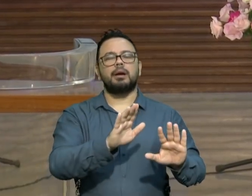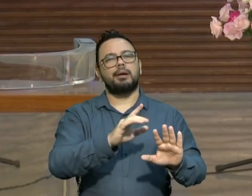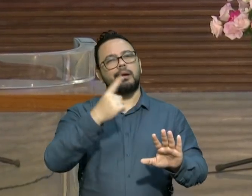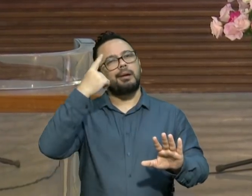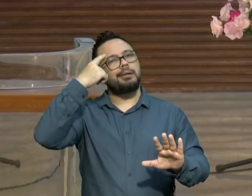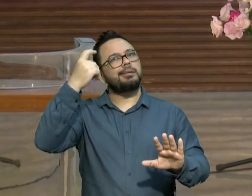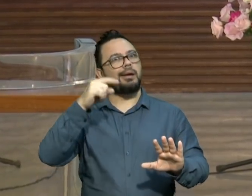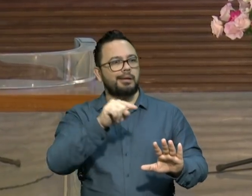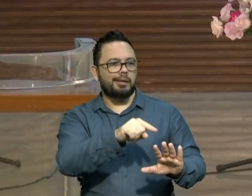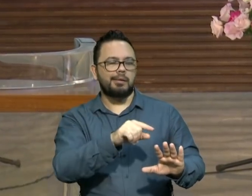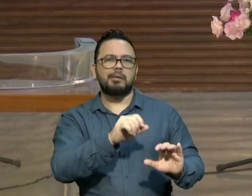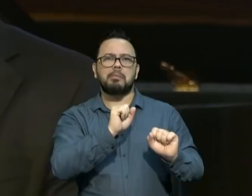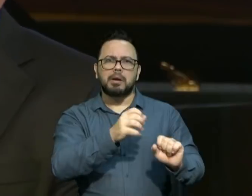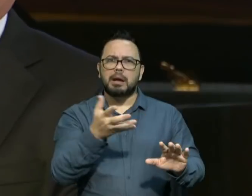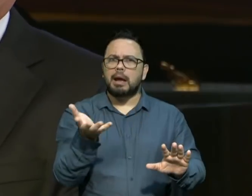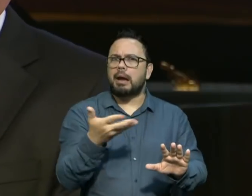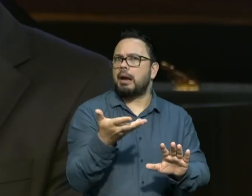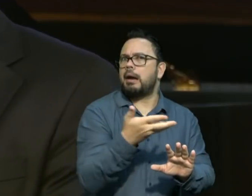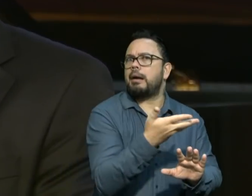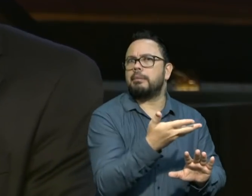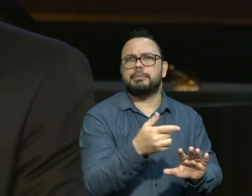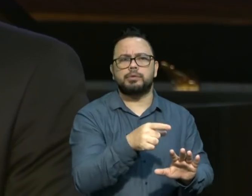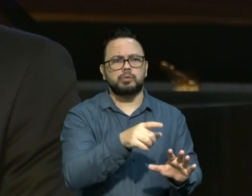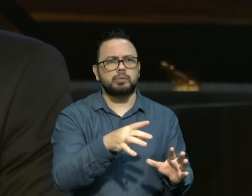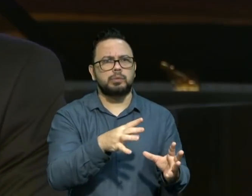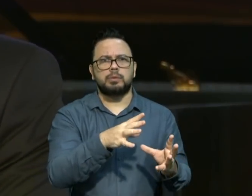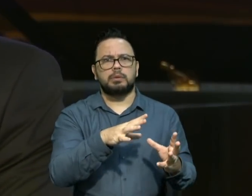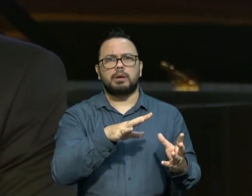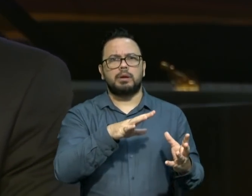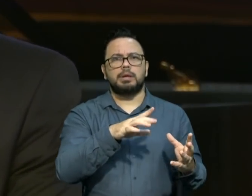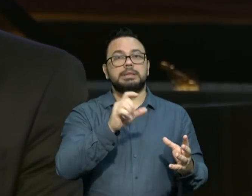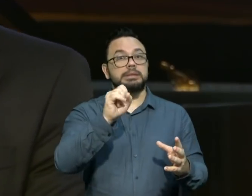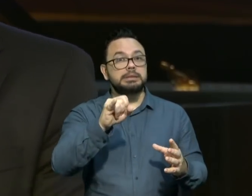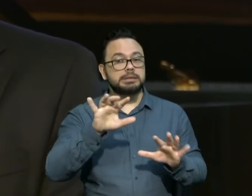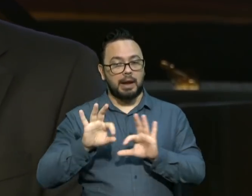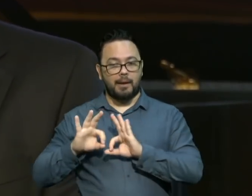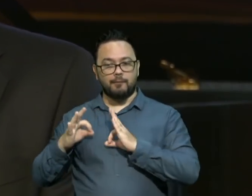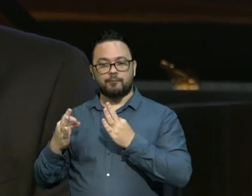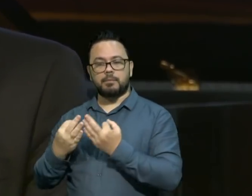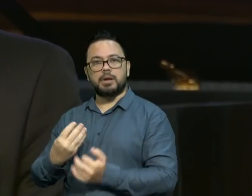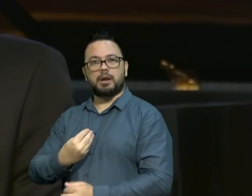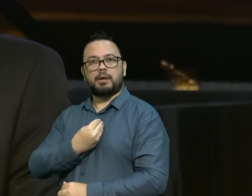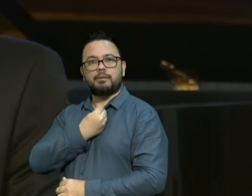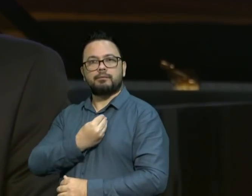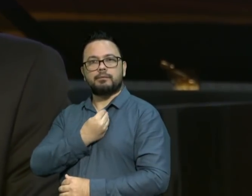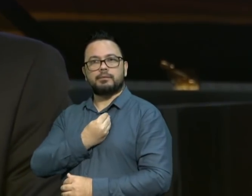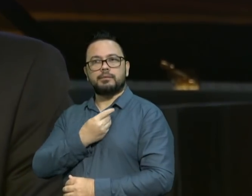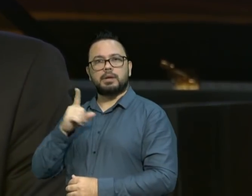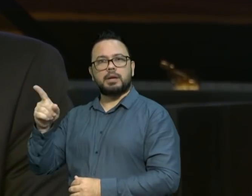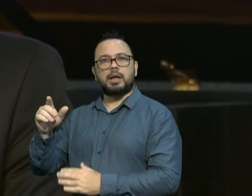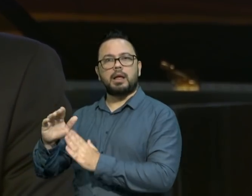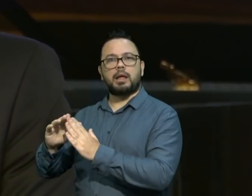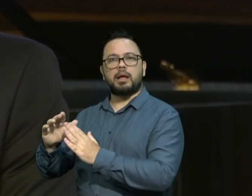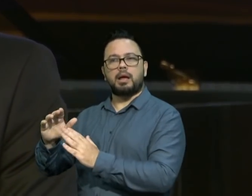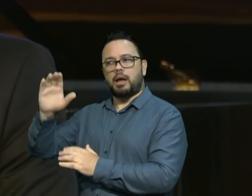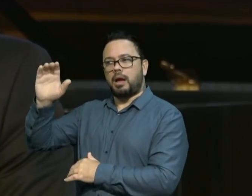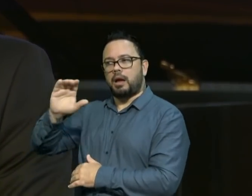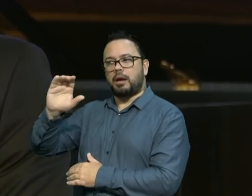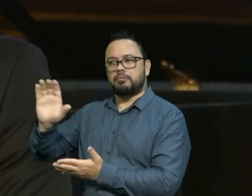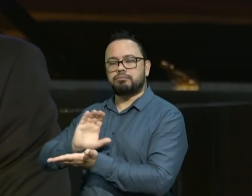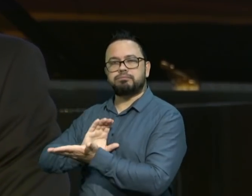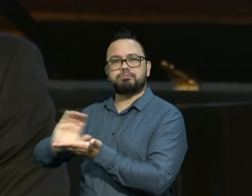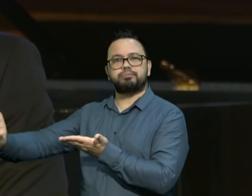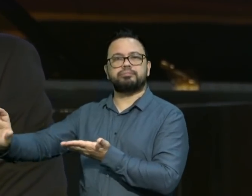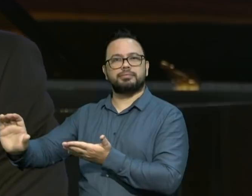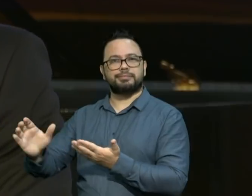que a pessoa poderia passar mais rápido pelo purgatório se os parentes dessem uma esmola é só